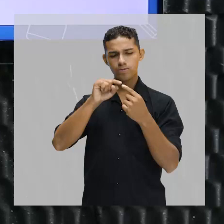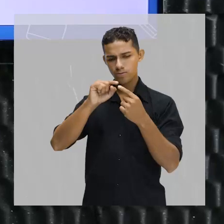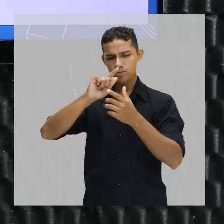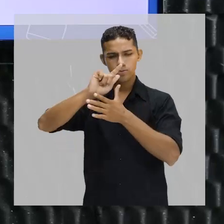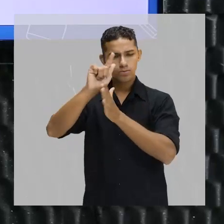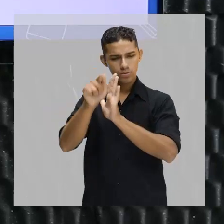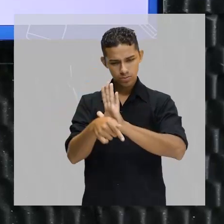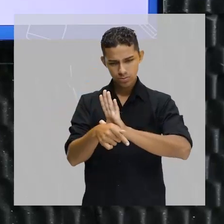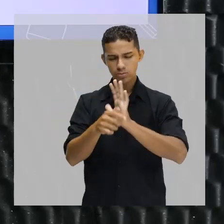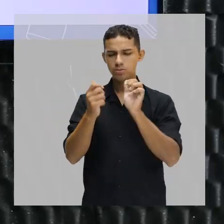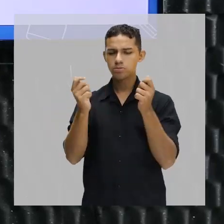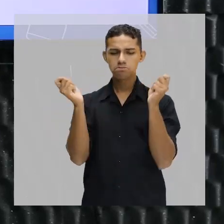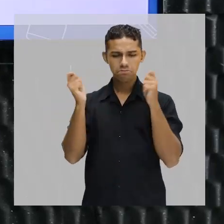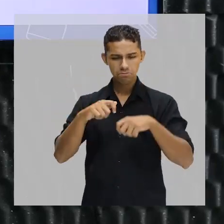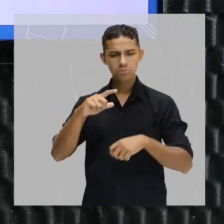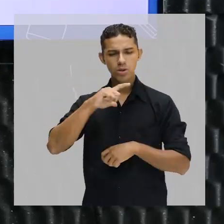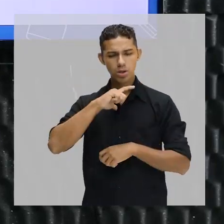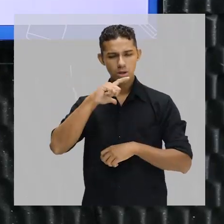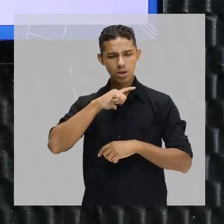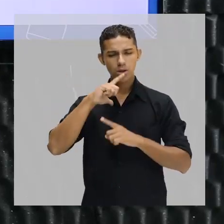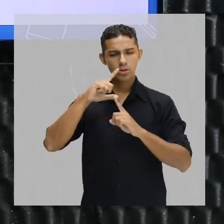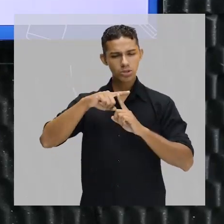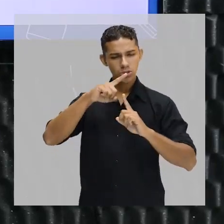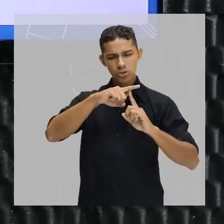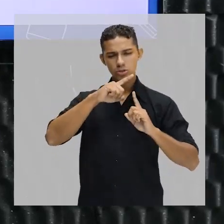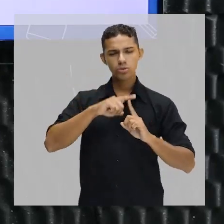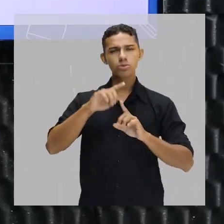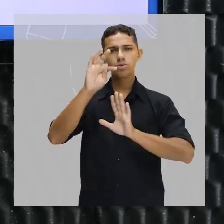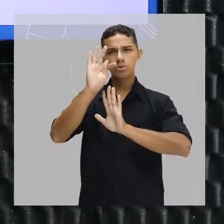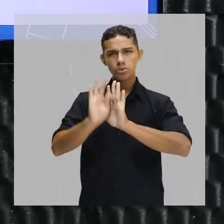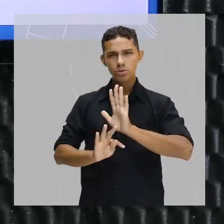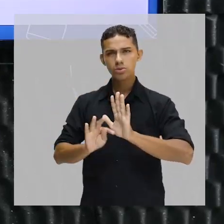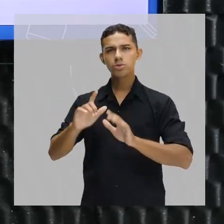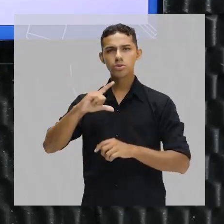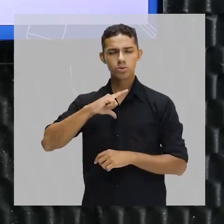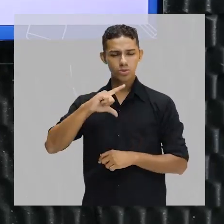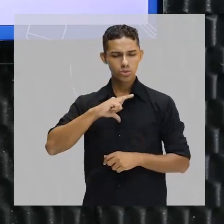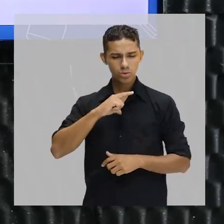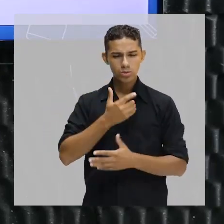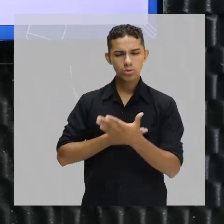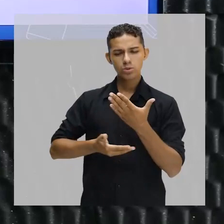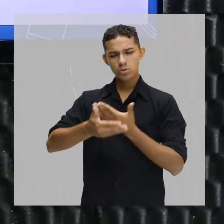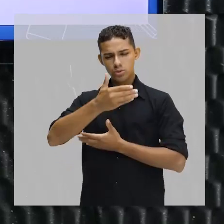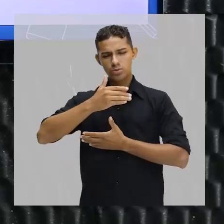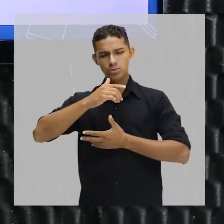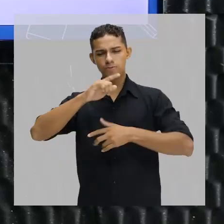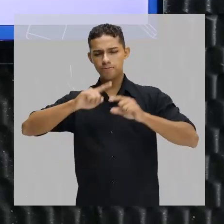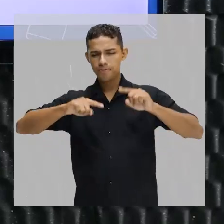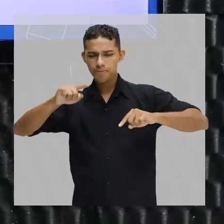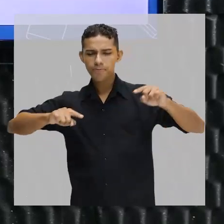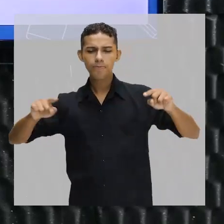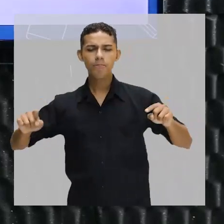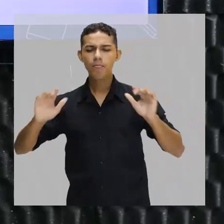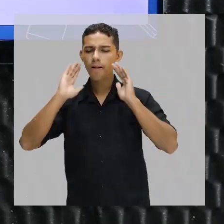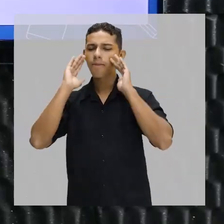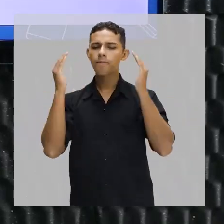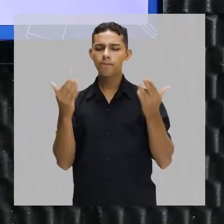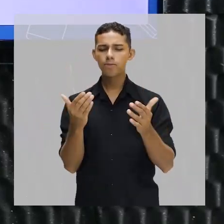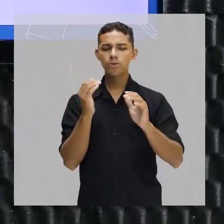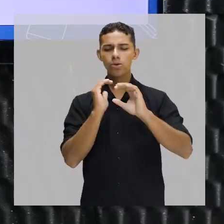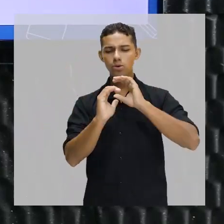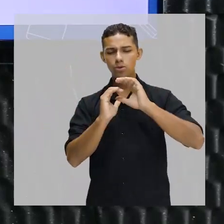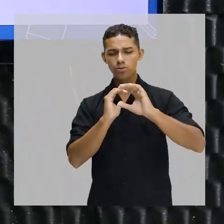ocorrem os tipos textuais, que caracterizam a forma de interlocução, podendo variar de acordo com a intenção